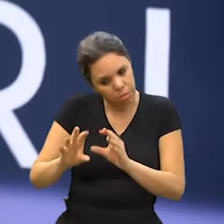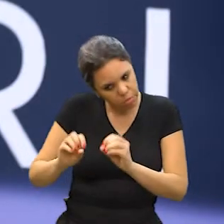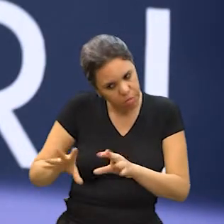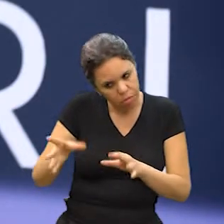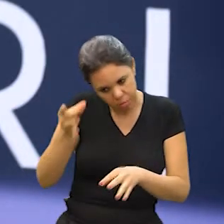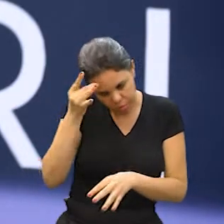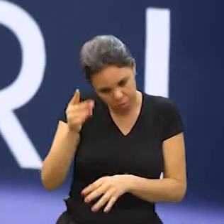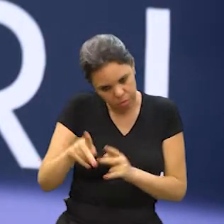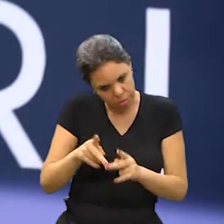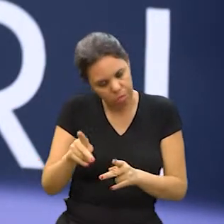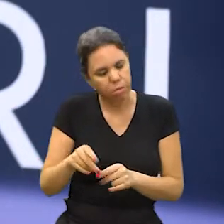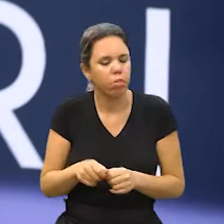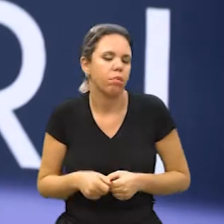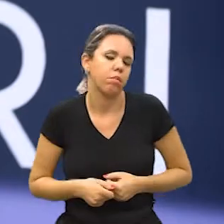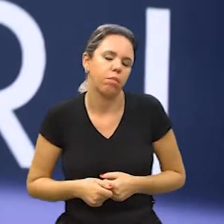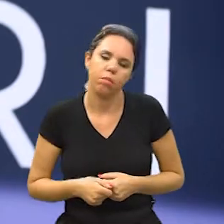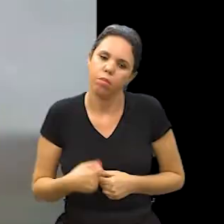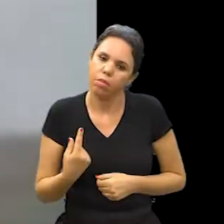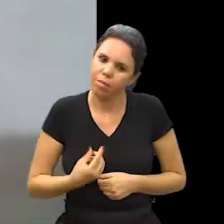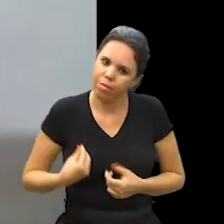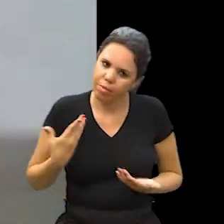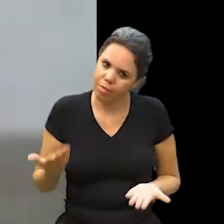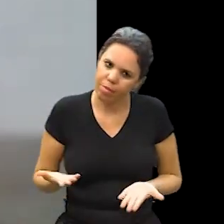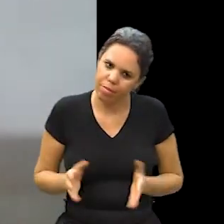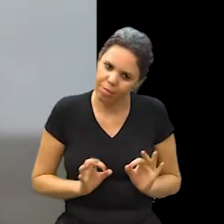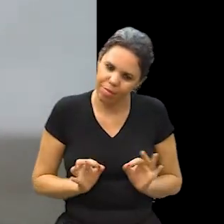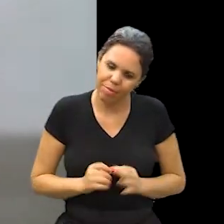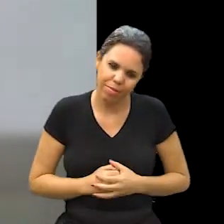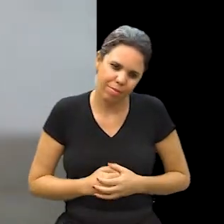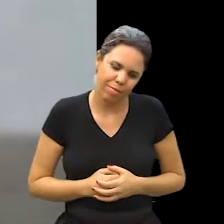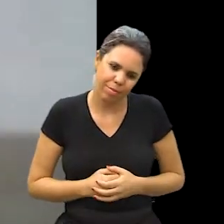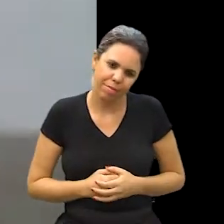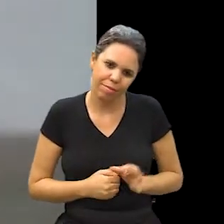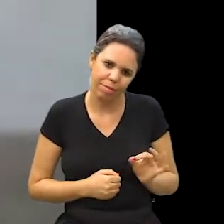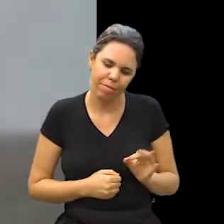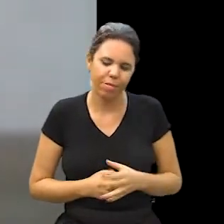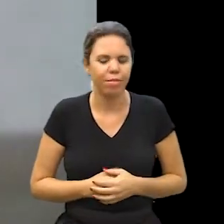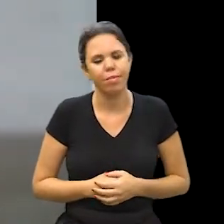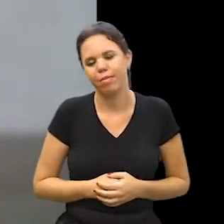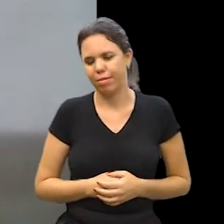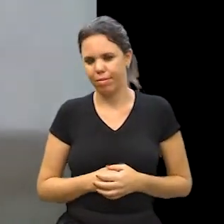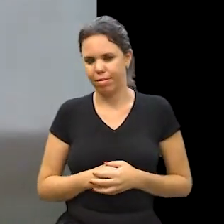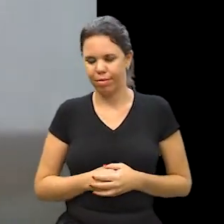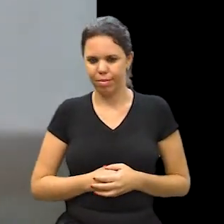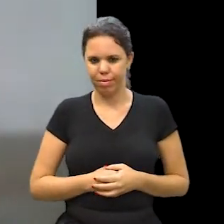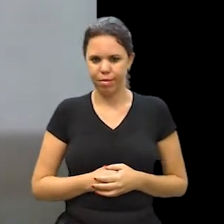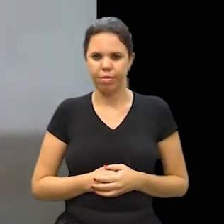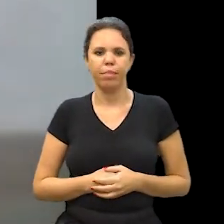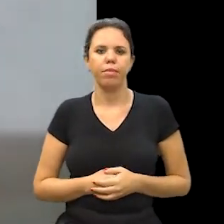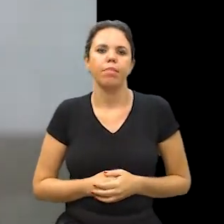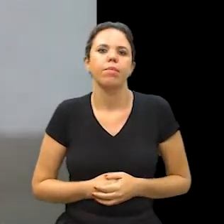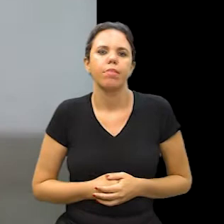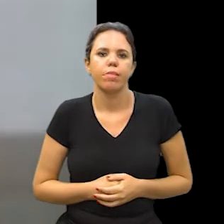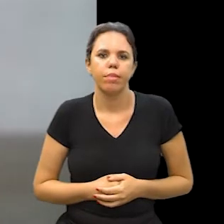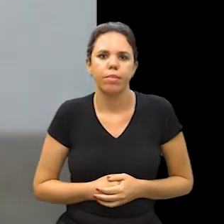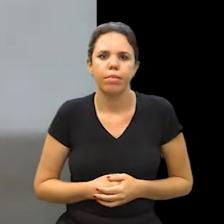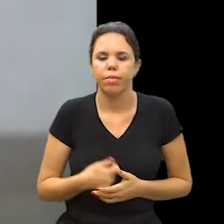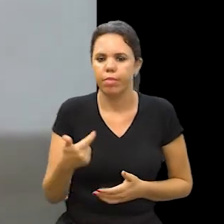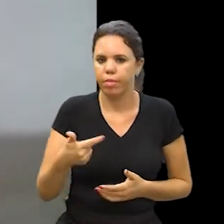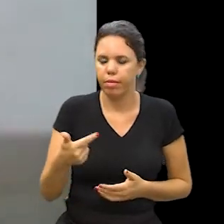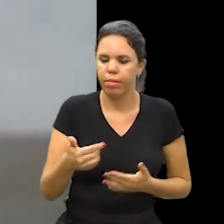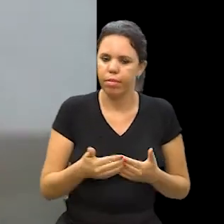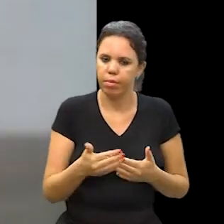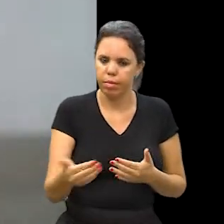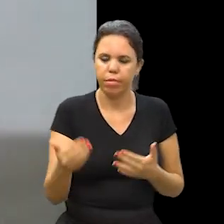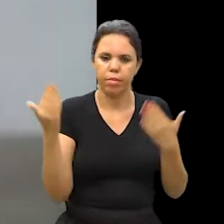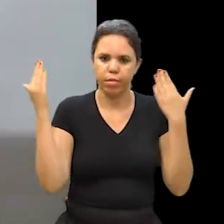que ensinar e informar, e nós estamos aqui preparados para isso, certo? Então, assim, o segundo passo, né, a